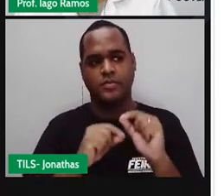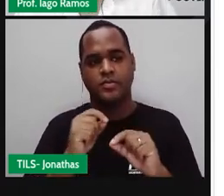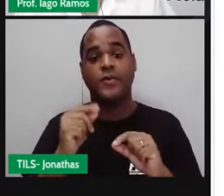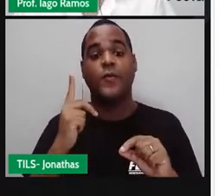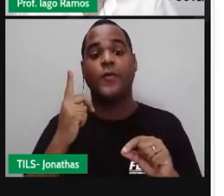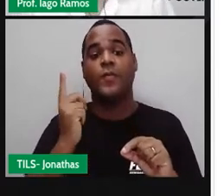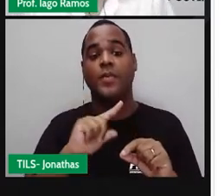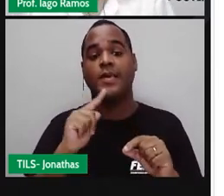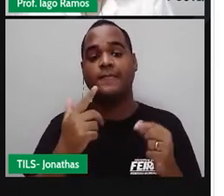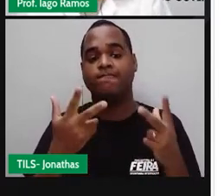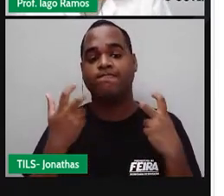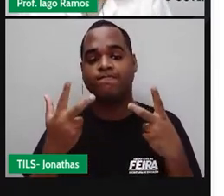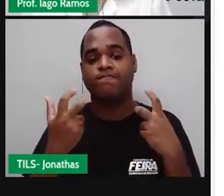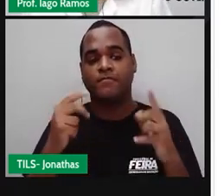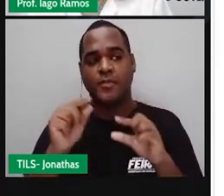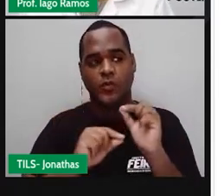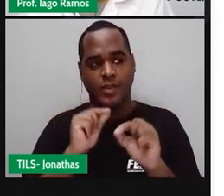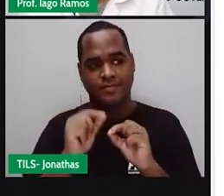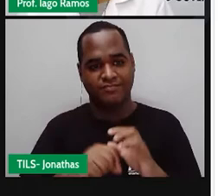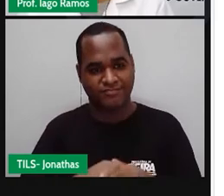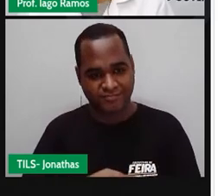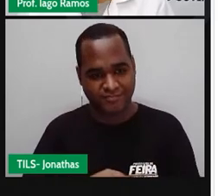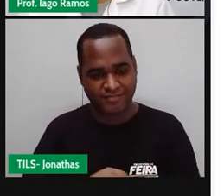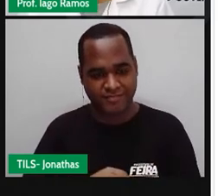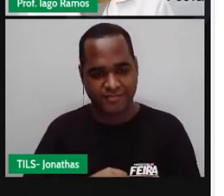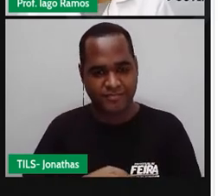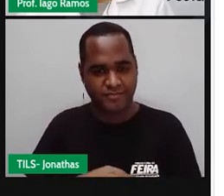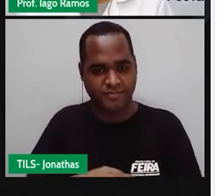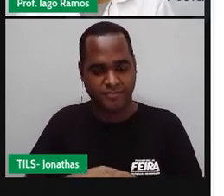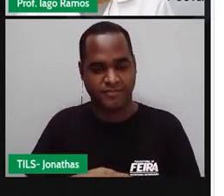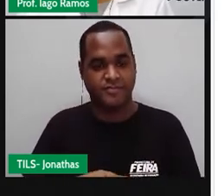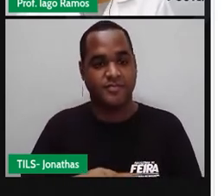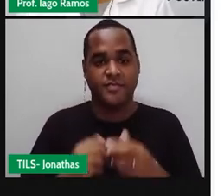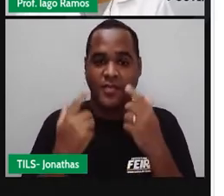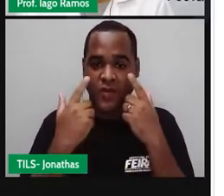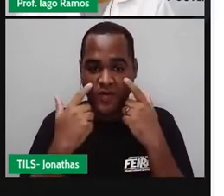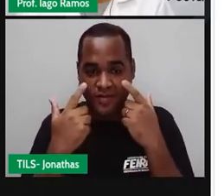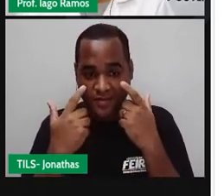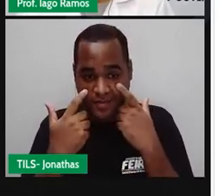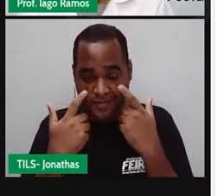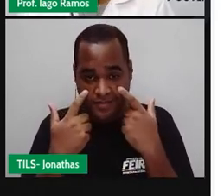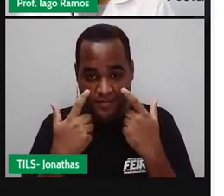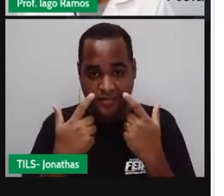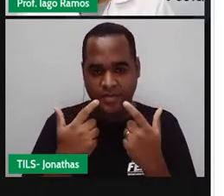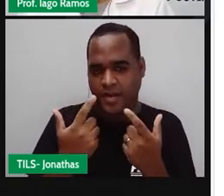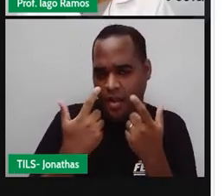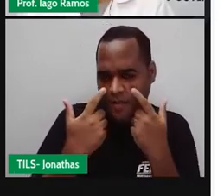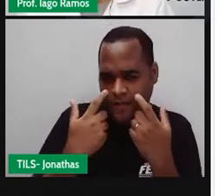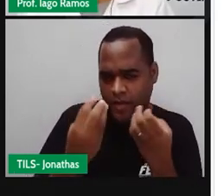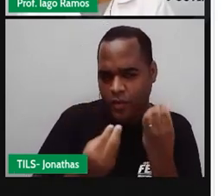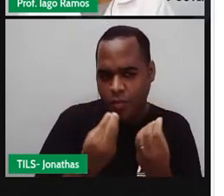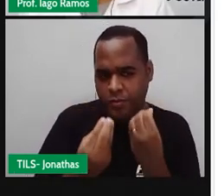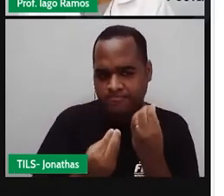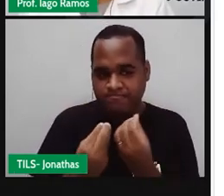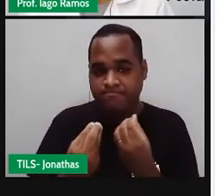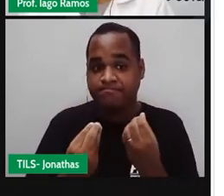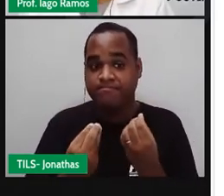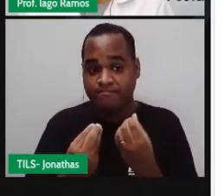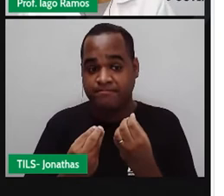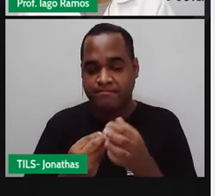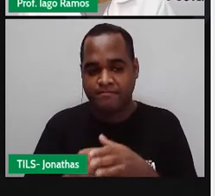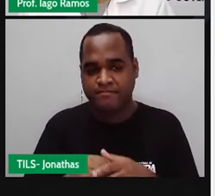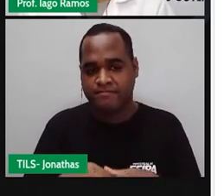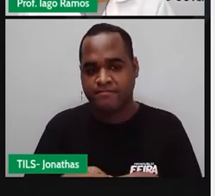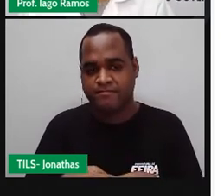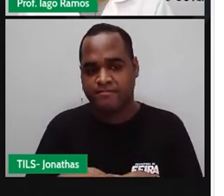perceber Oi ó e deixa eu ver se eu consigo mexer ó